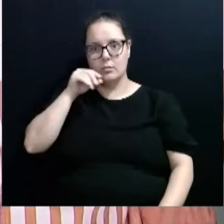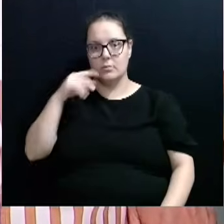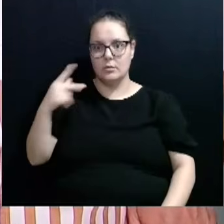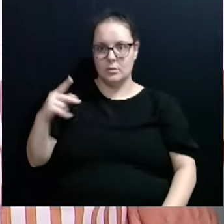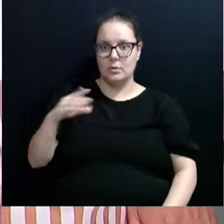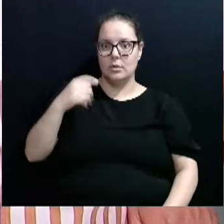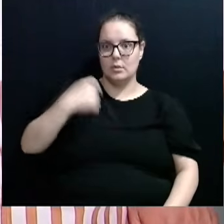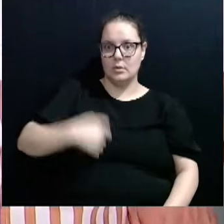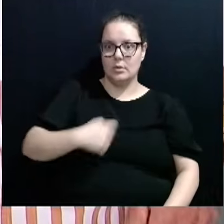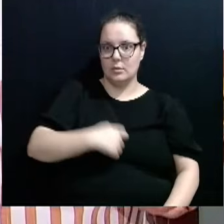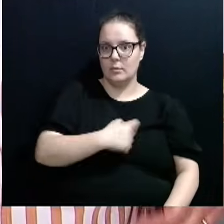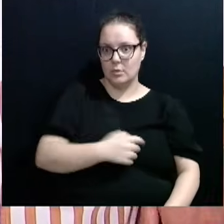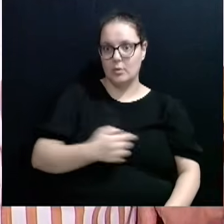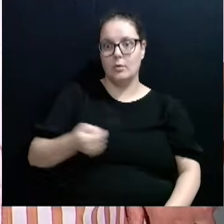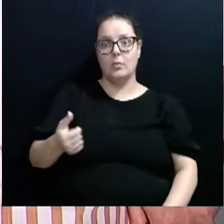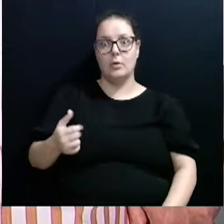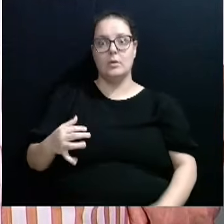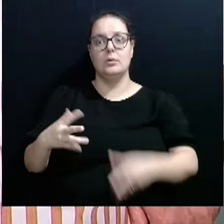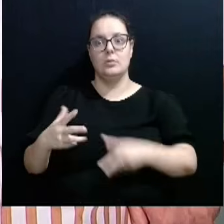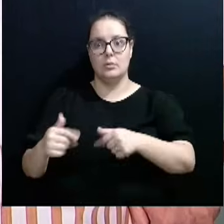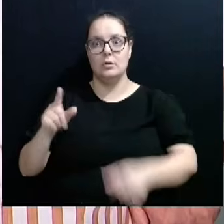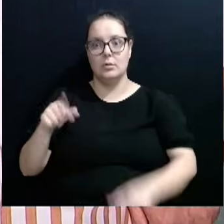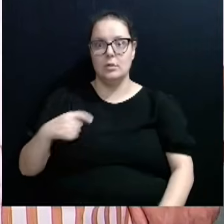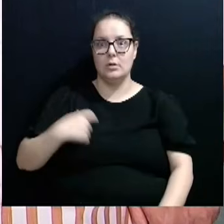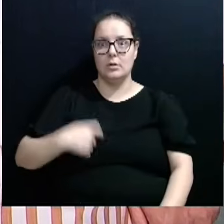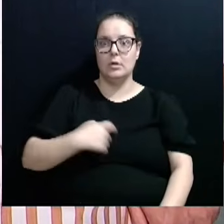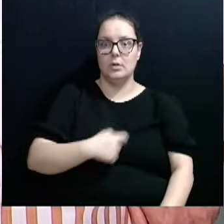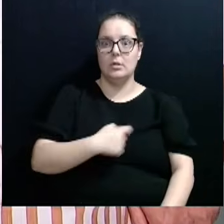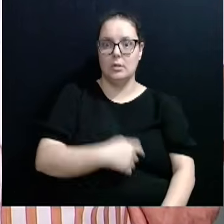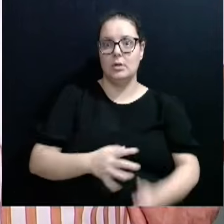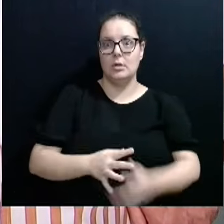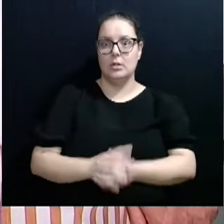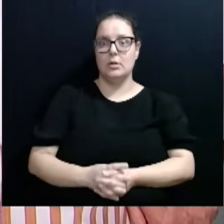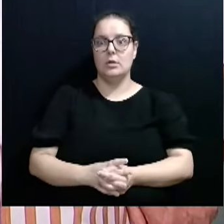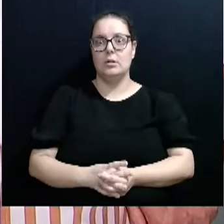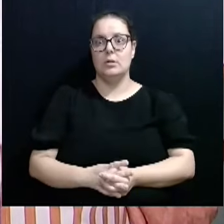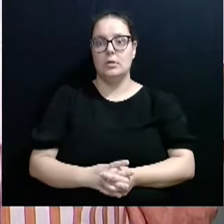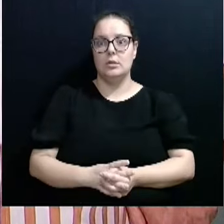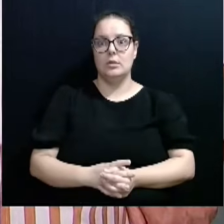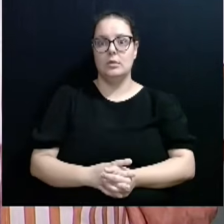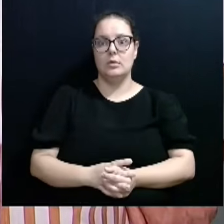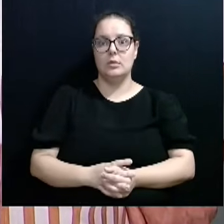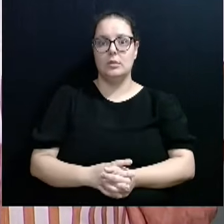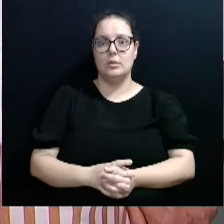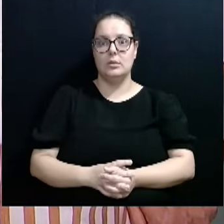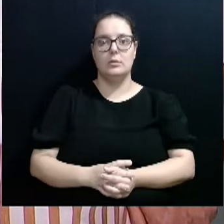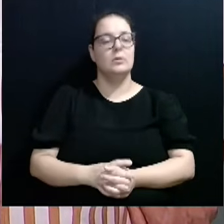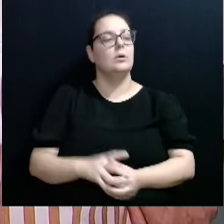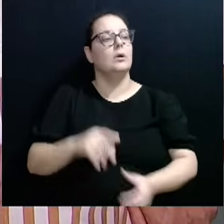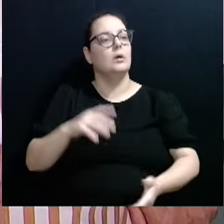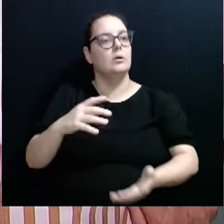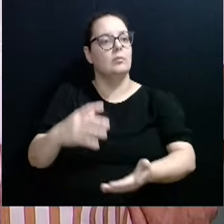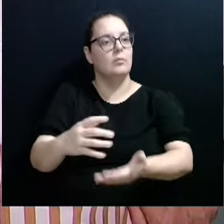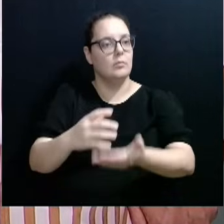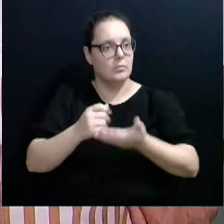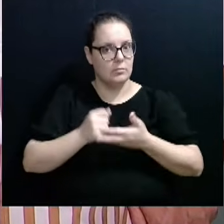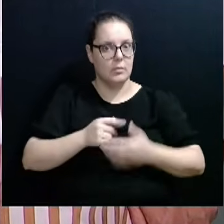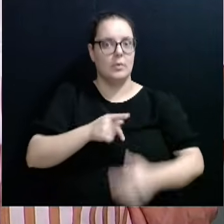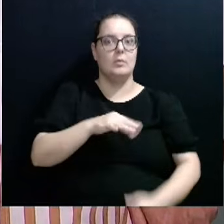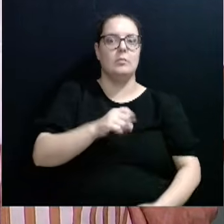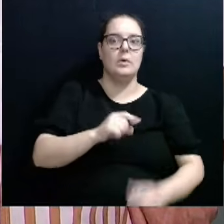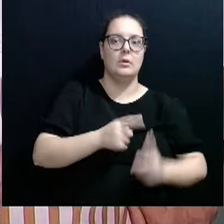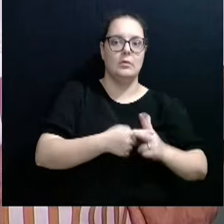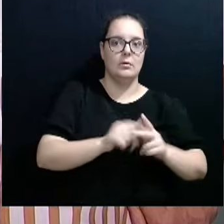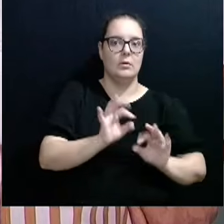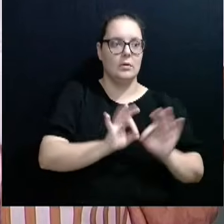os funcionários são da Argentina, todos eles são de lá. Então, e aí eles vão levar as peças, vão restaurar e vender para um outro